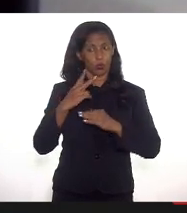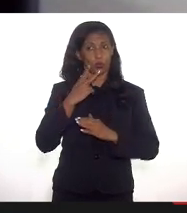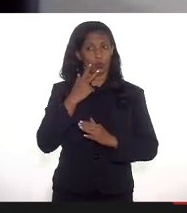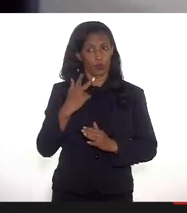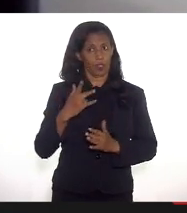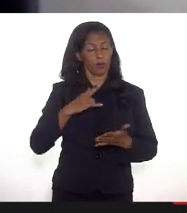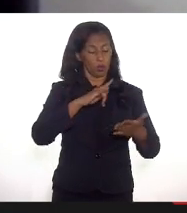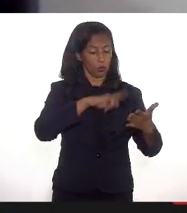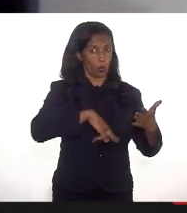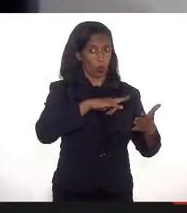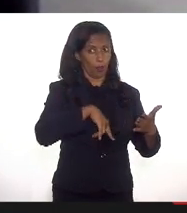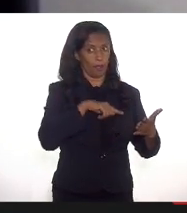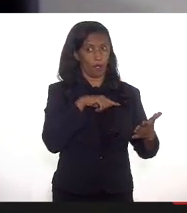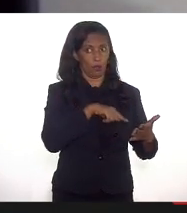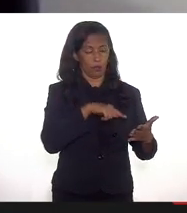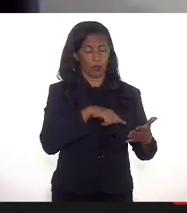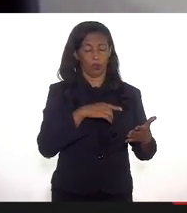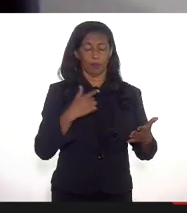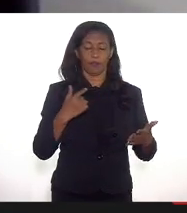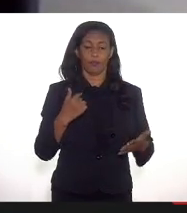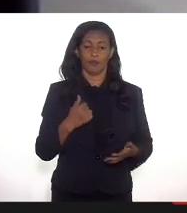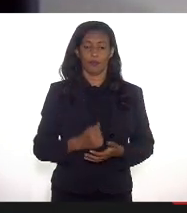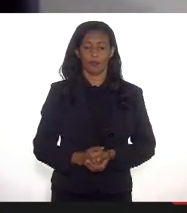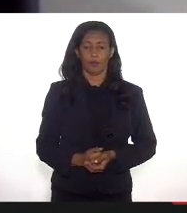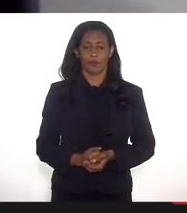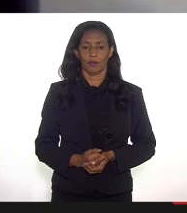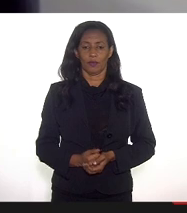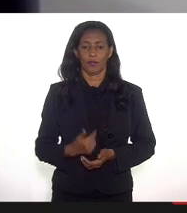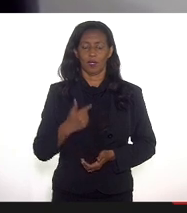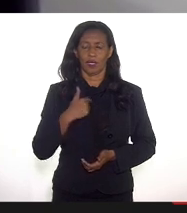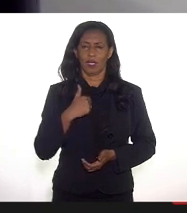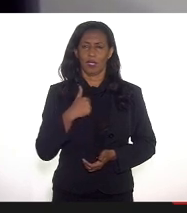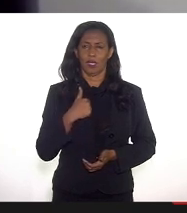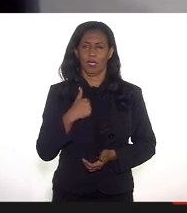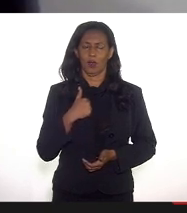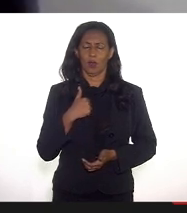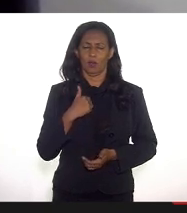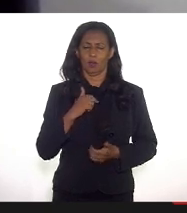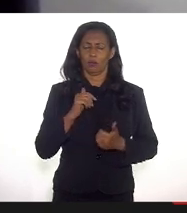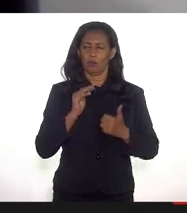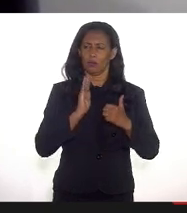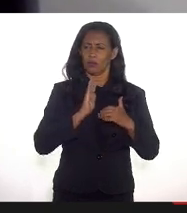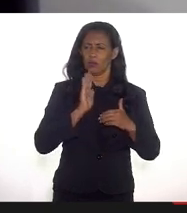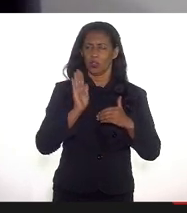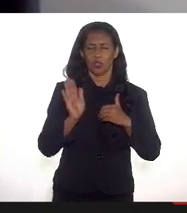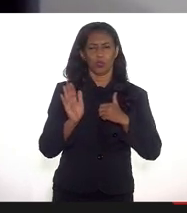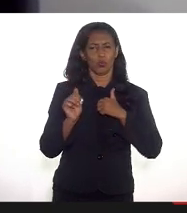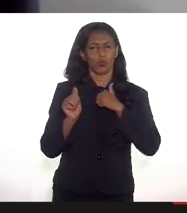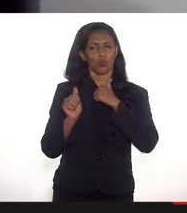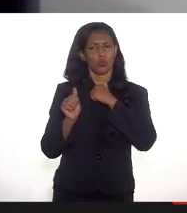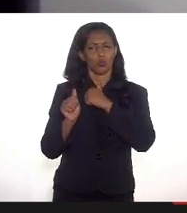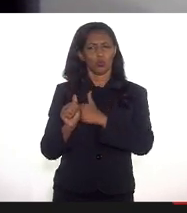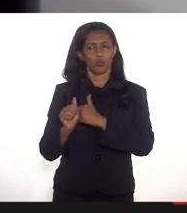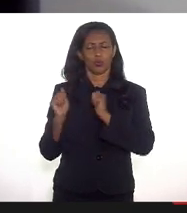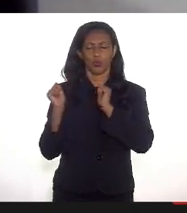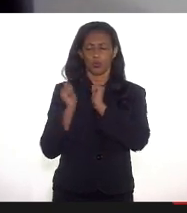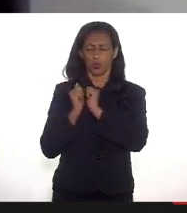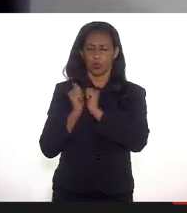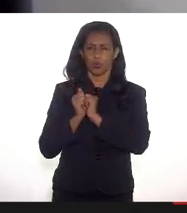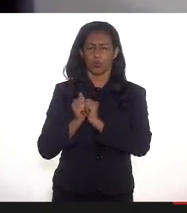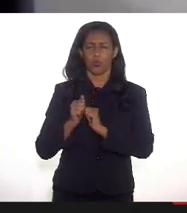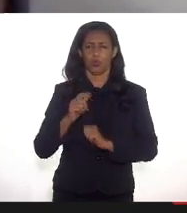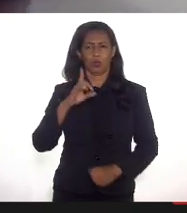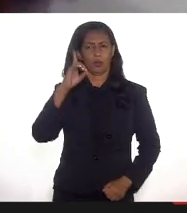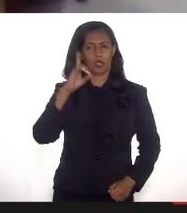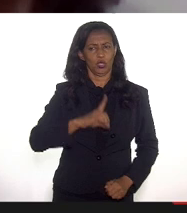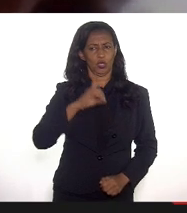tenho documentado e eu me dirijo cotidianamente, praticamente, com a minha diretora imediata, que é a